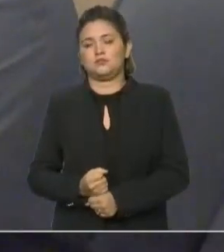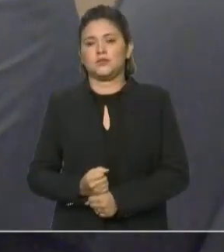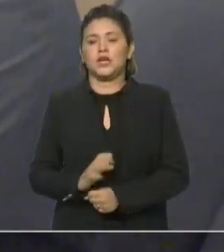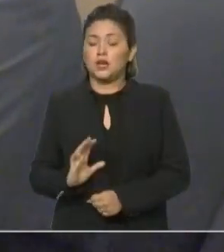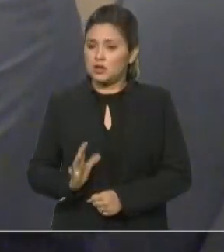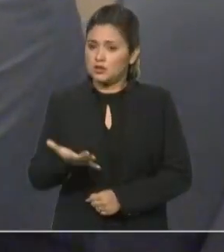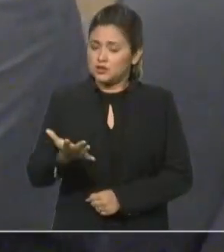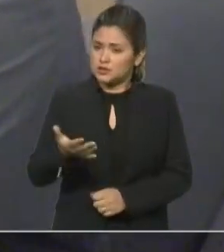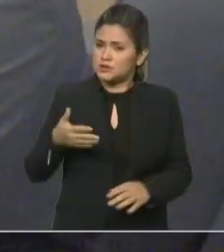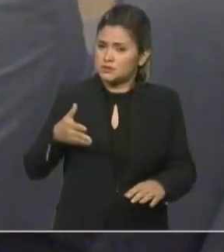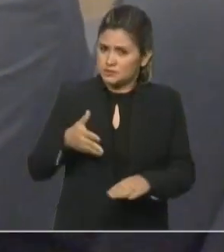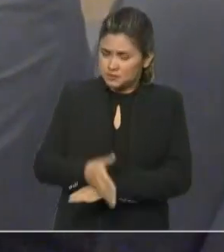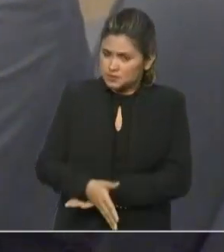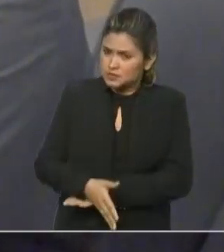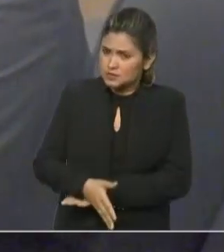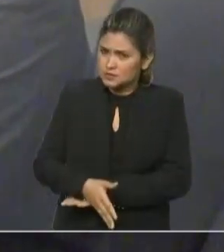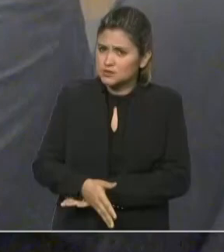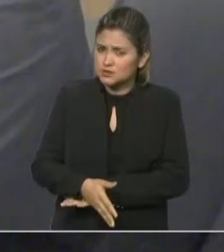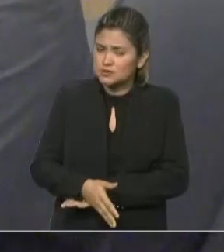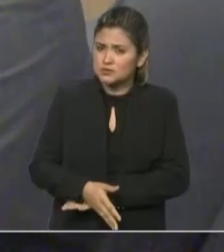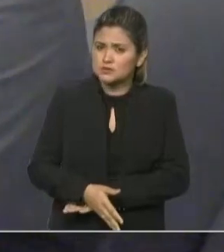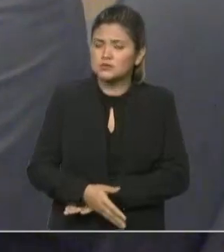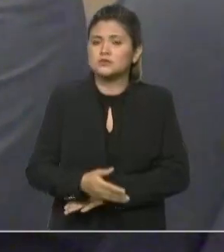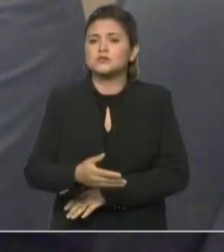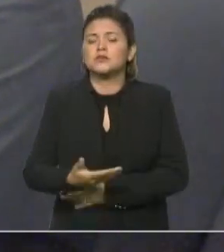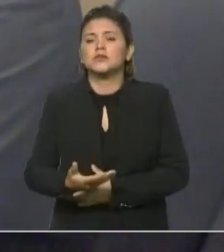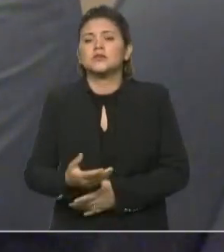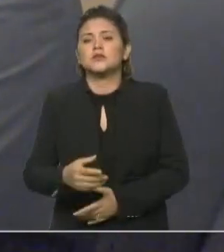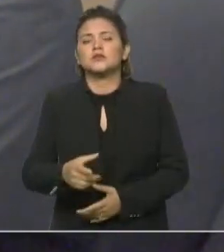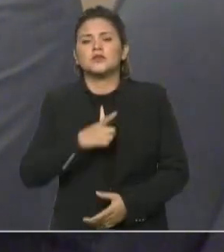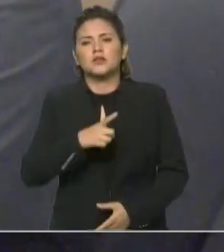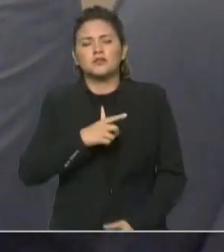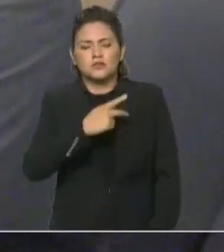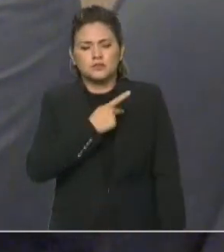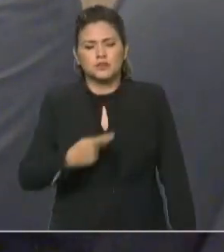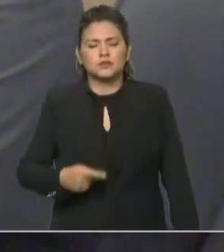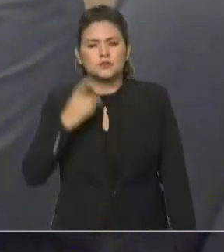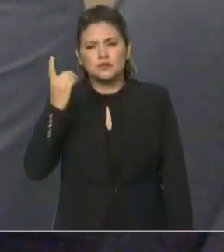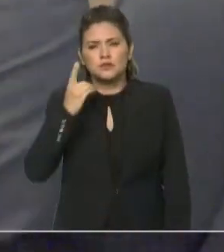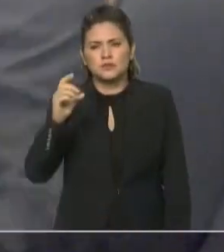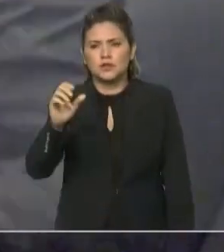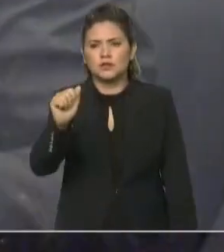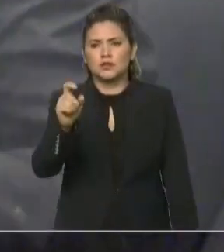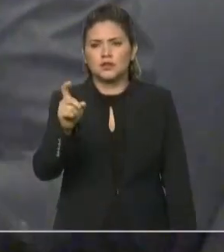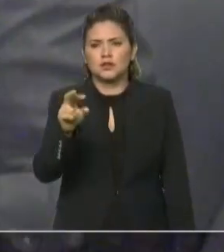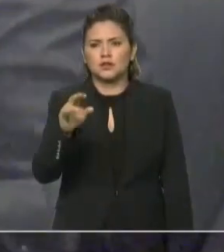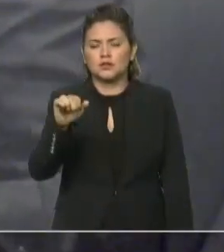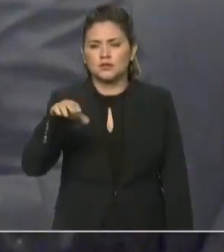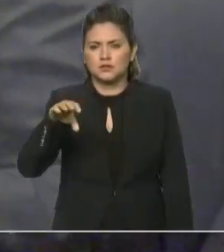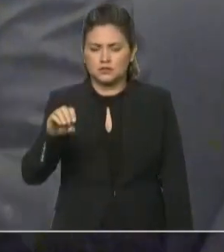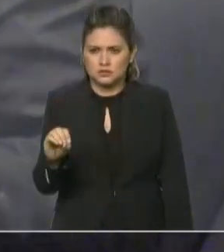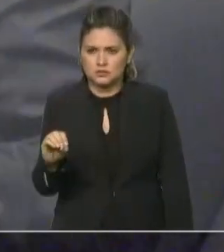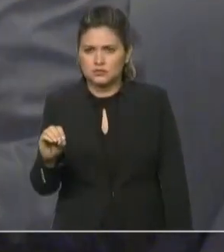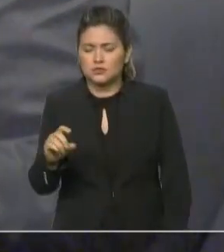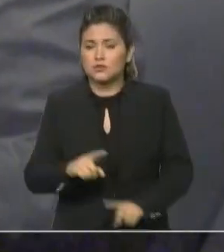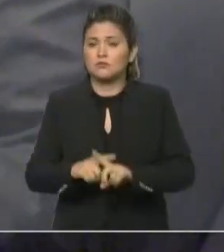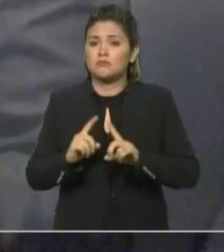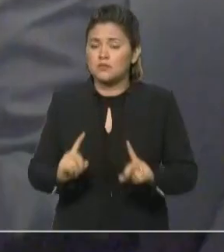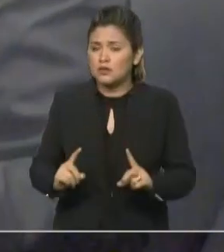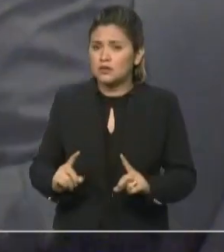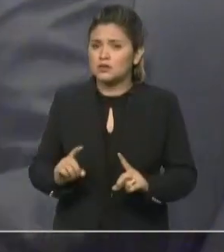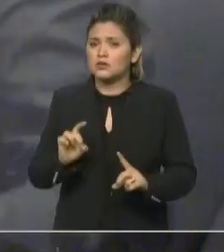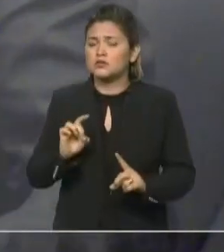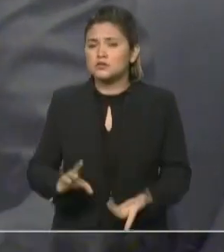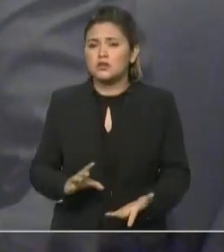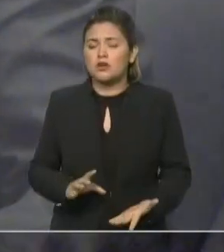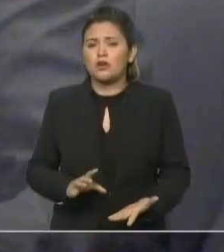na legislatura passada, presidida pelo deputado Adriano, que era presidente da Comissão de Assuntos Econômicos, mas para tratar dos fechamentos de postos